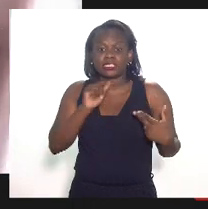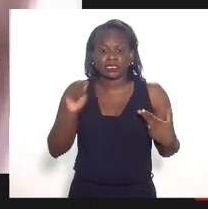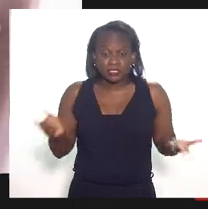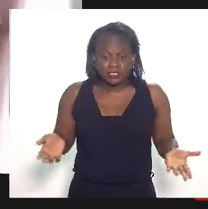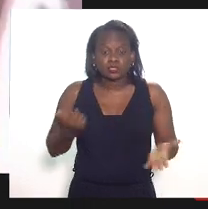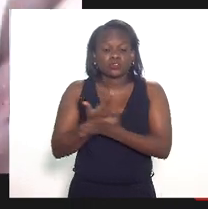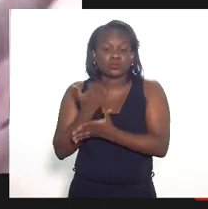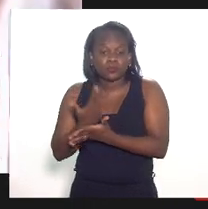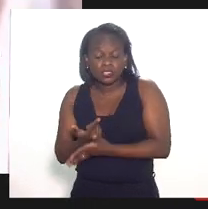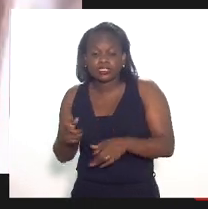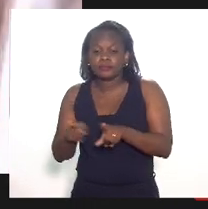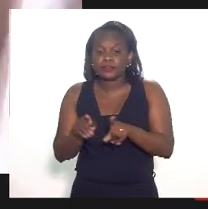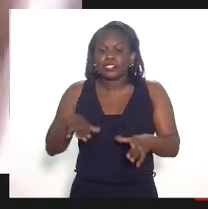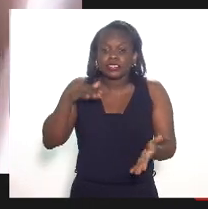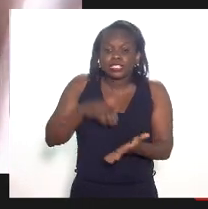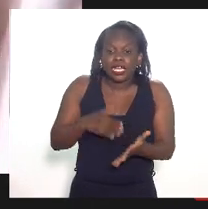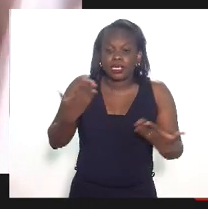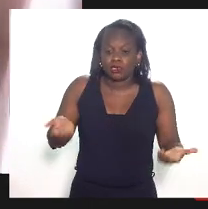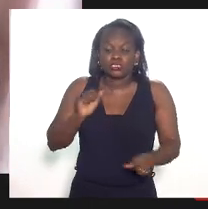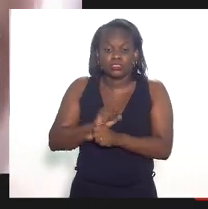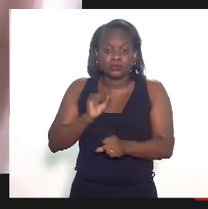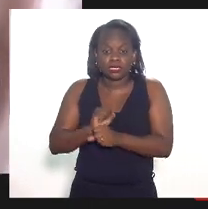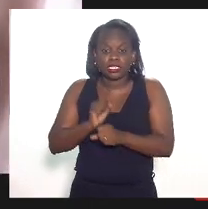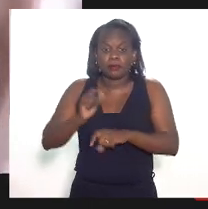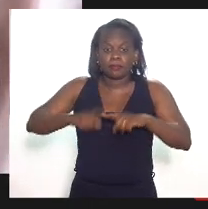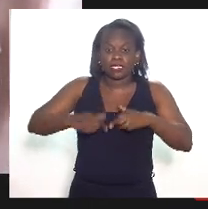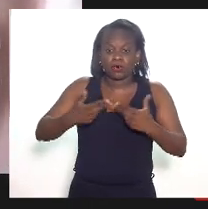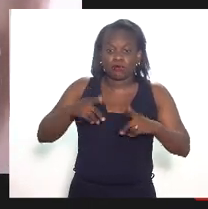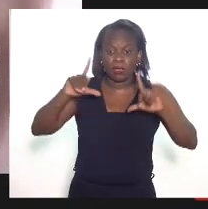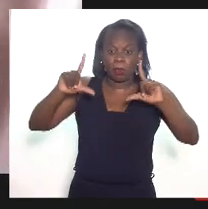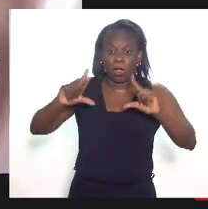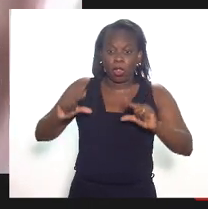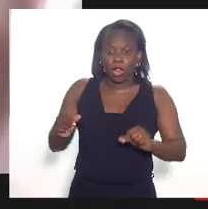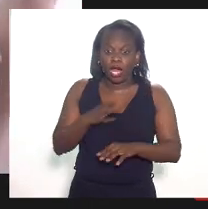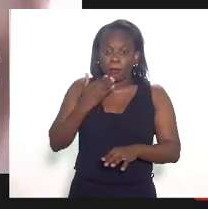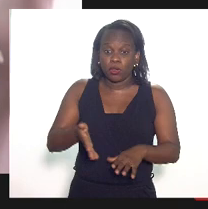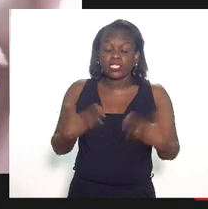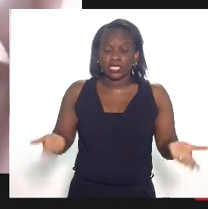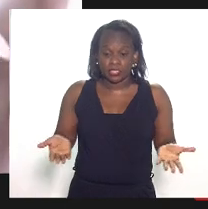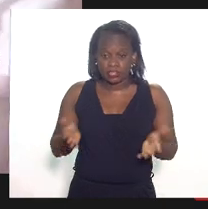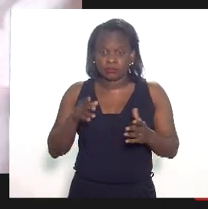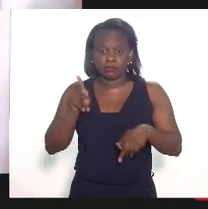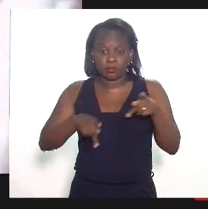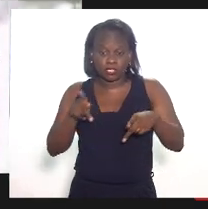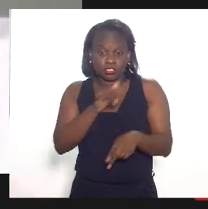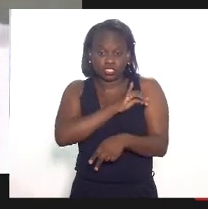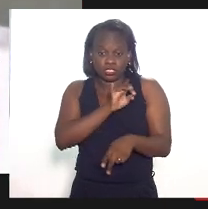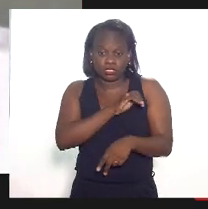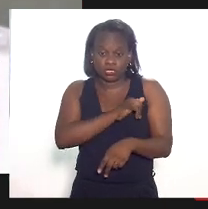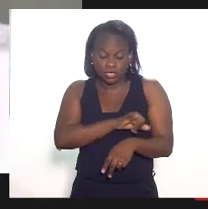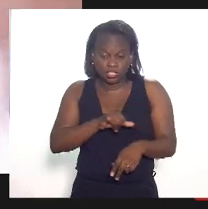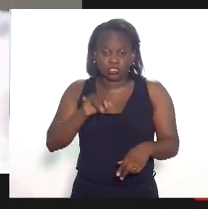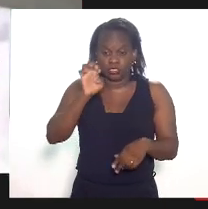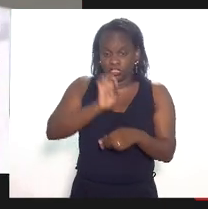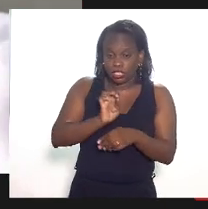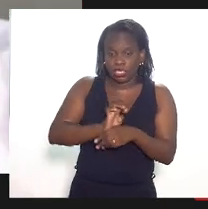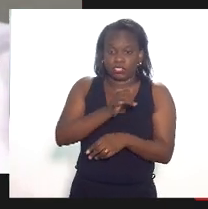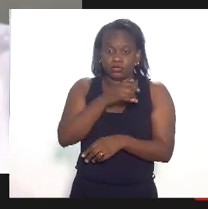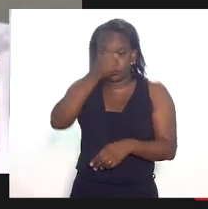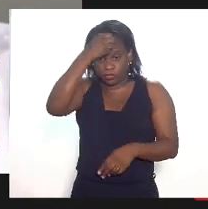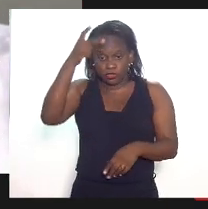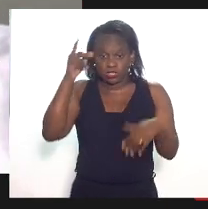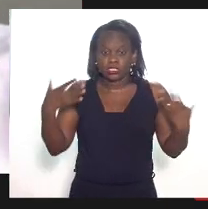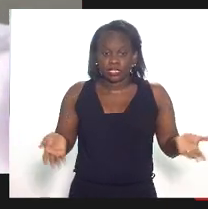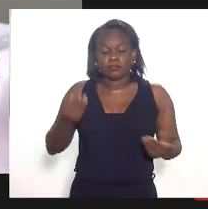pela compra e até quando nós teremos os insumos para atender a população do Estado do Rio de Janeiro e do município do Rio de Janeiro? Muito